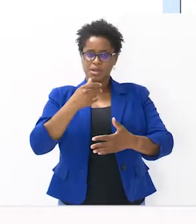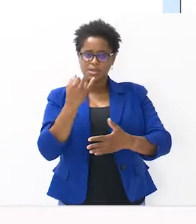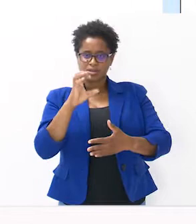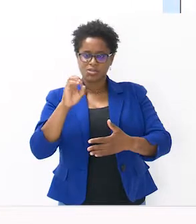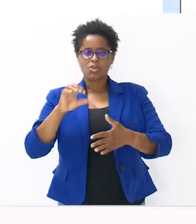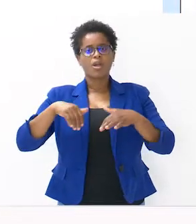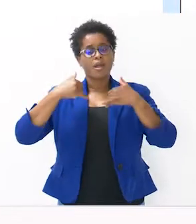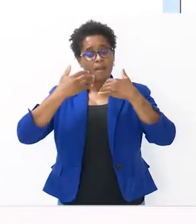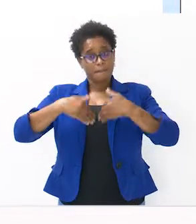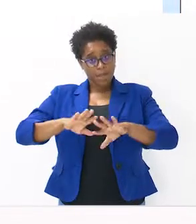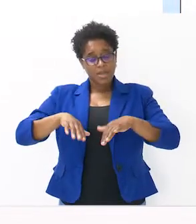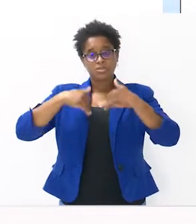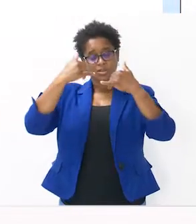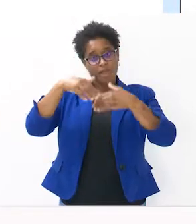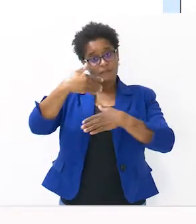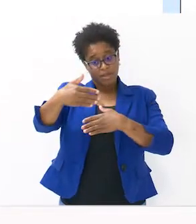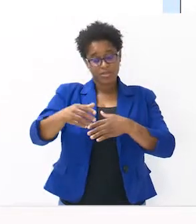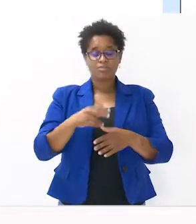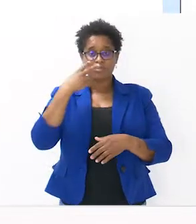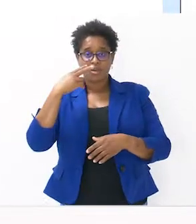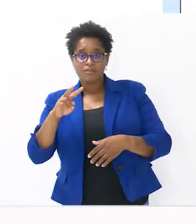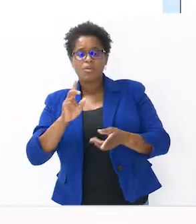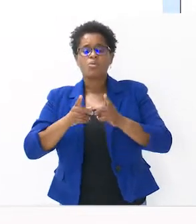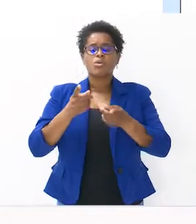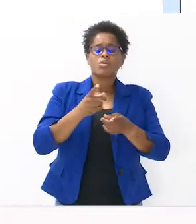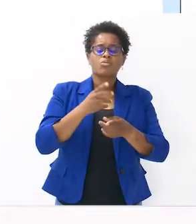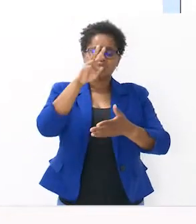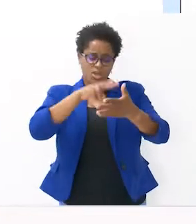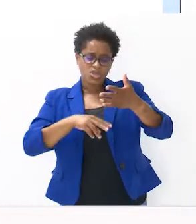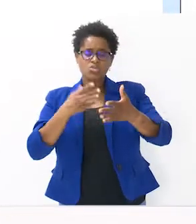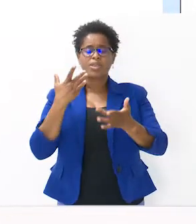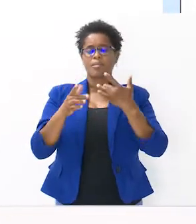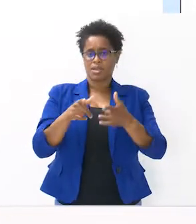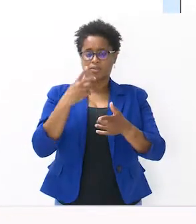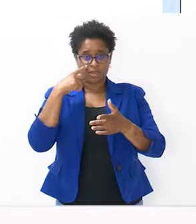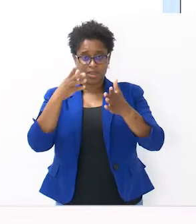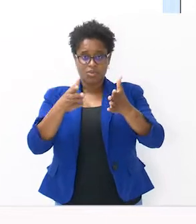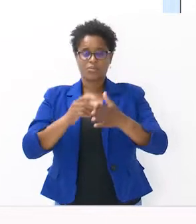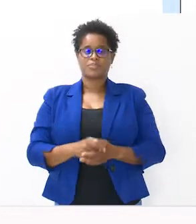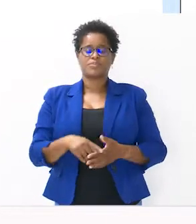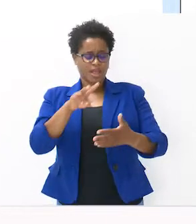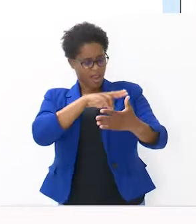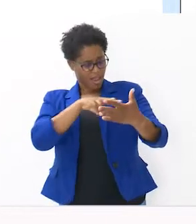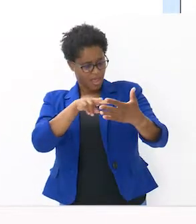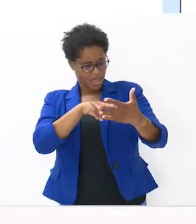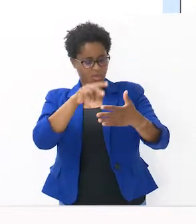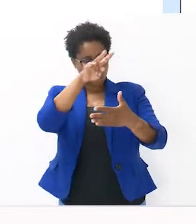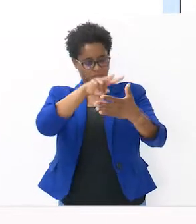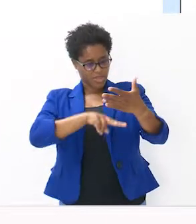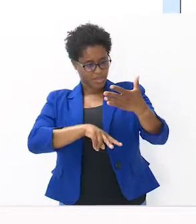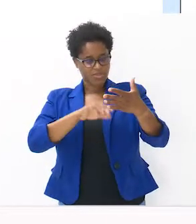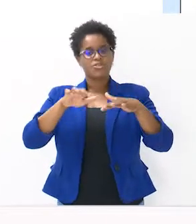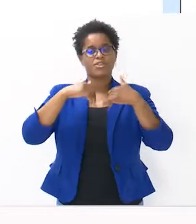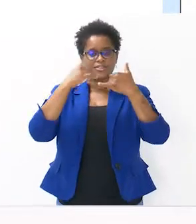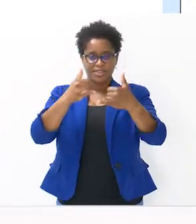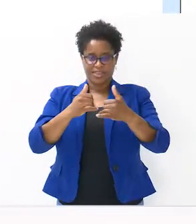Mais à frente vamos ver por que é um texto dramático. Portanto, fiquem atentos. Leiam o texto que